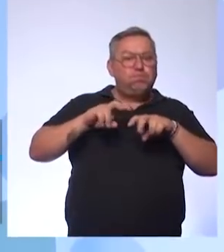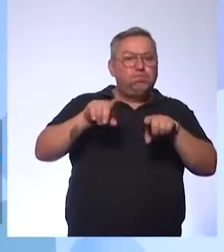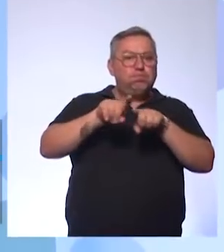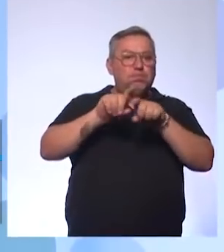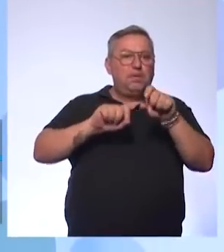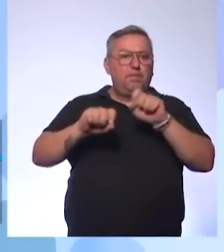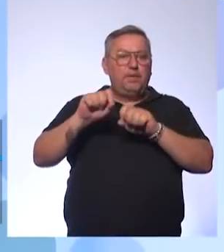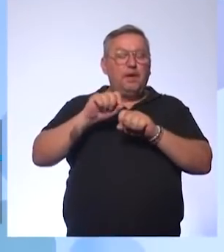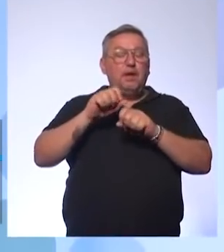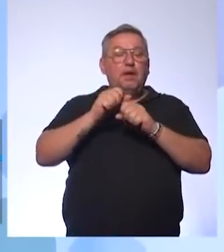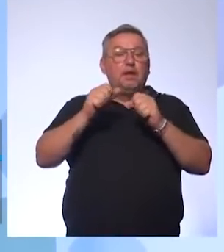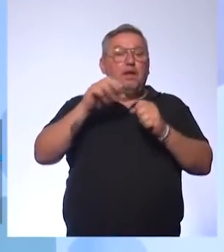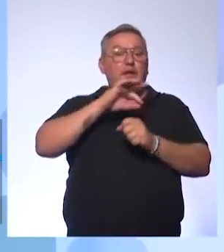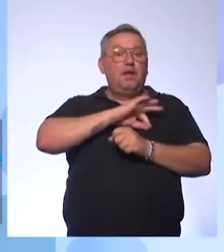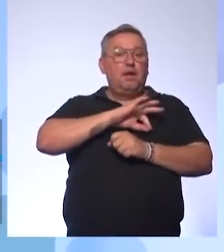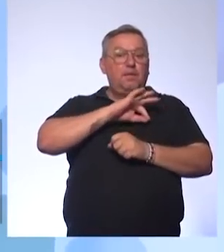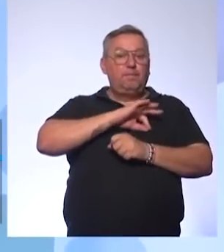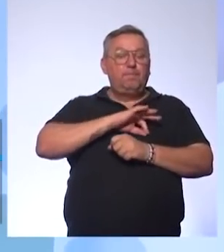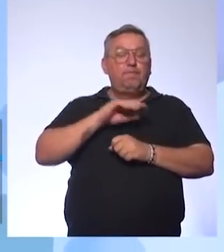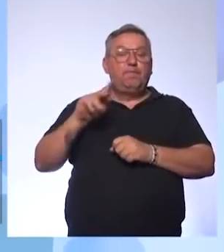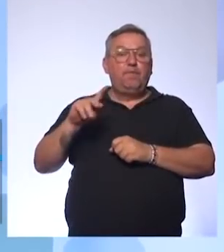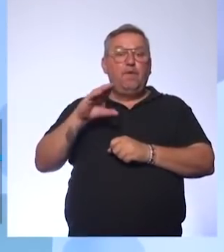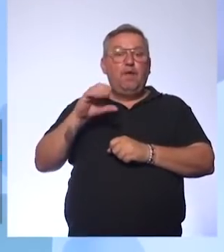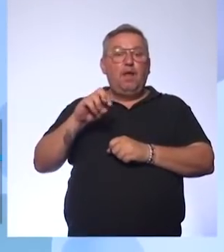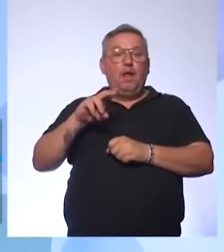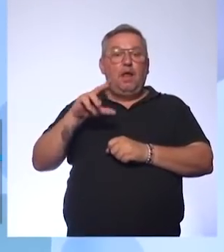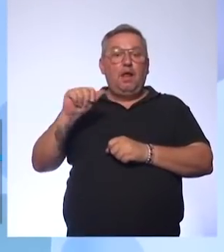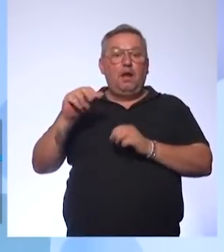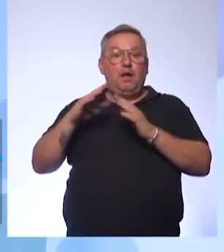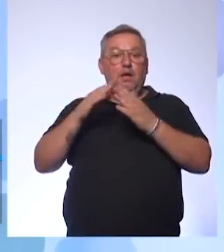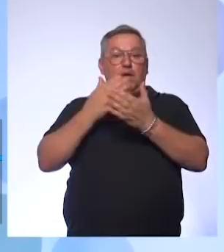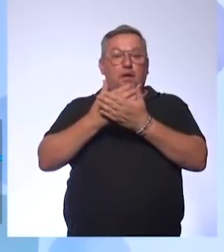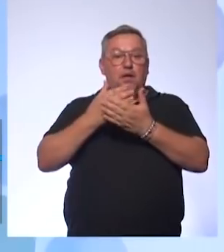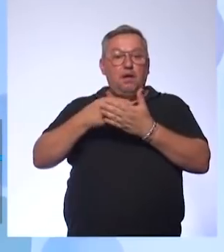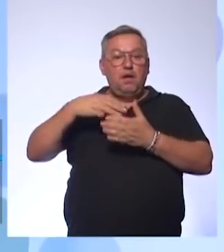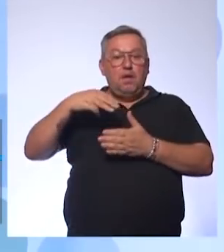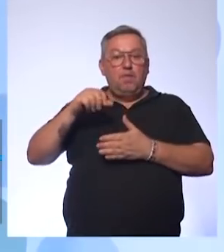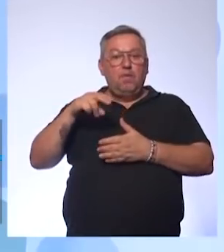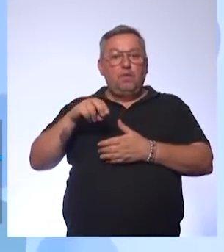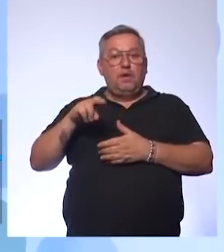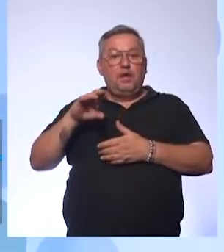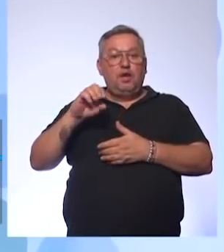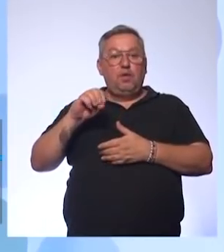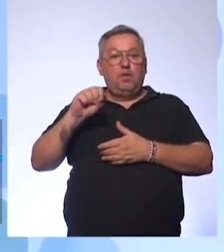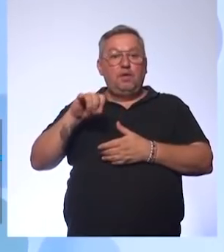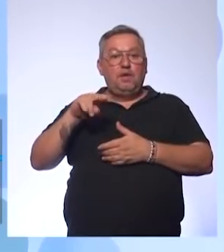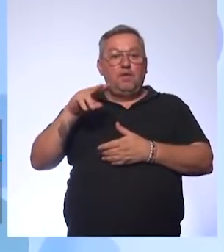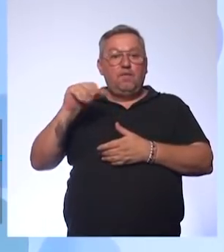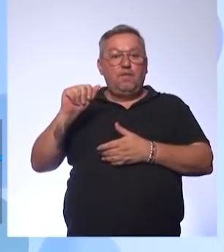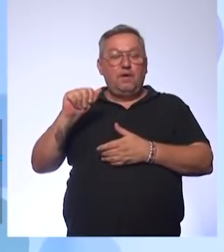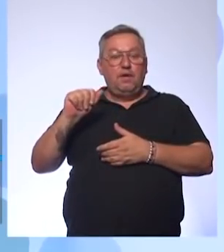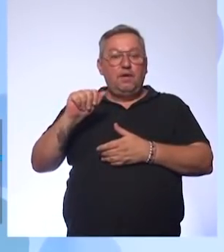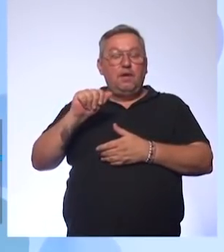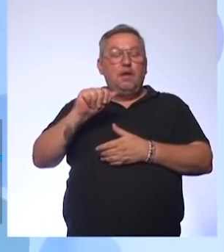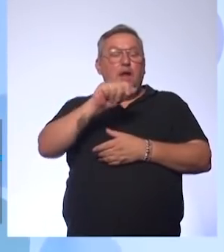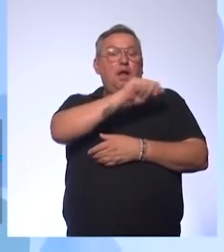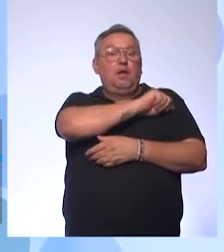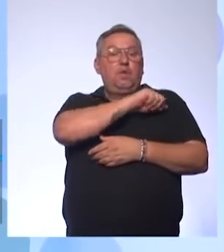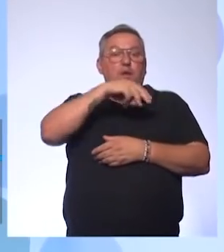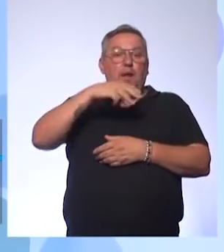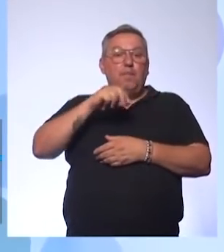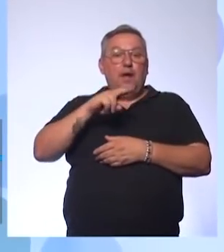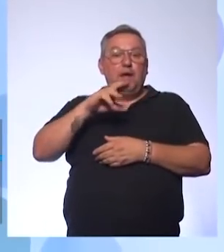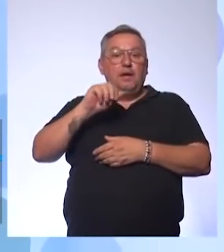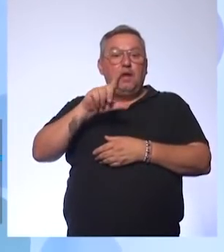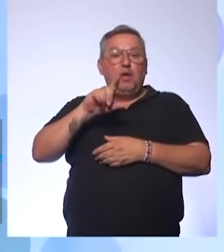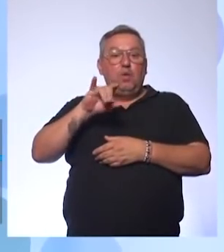sem remuneração. Pro Carla, Escola Gabriel Monteiro Silva Pei, aluna Maria Luísa, sexto A. É você